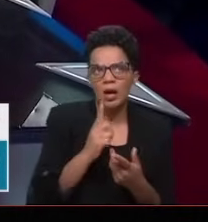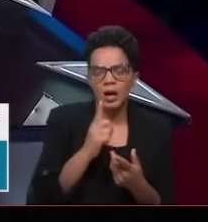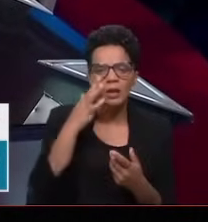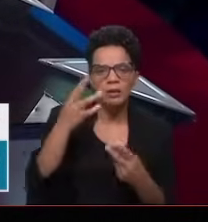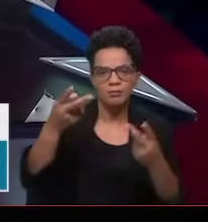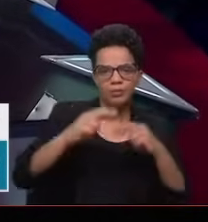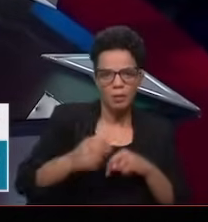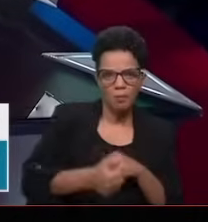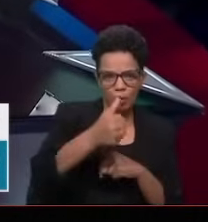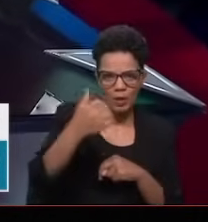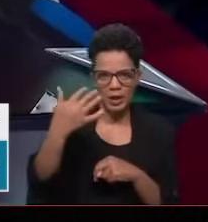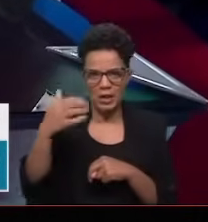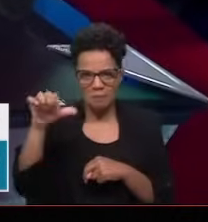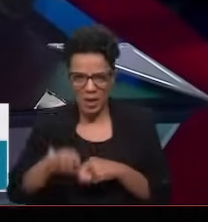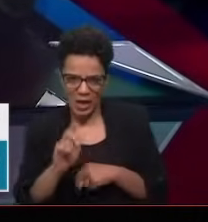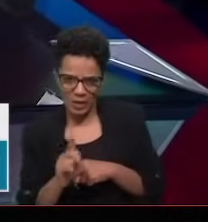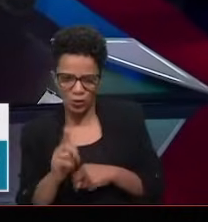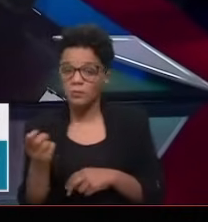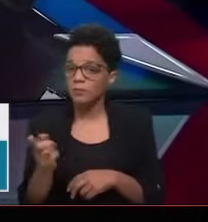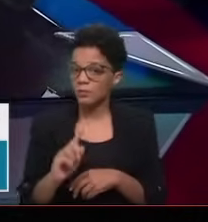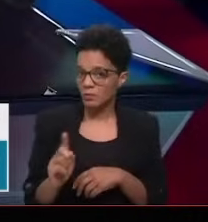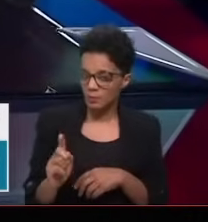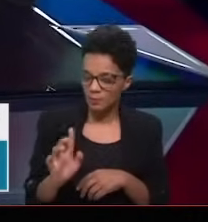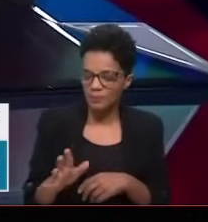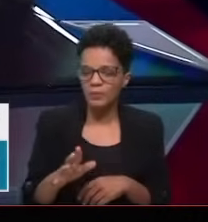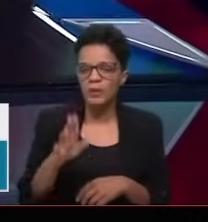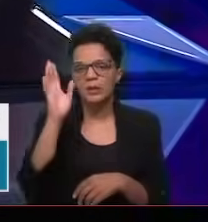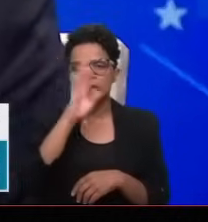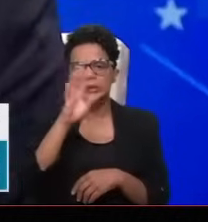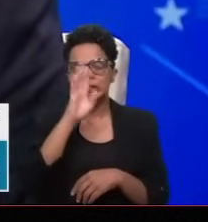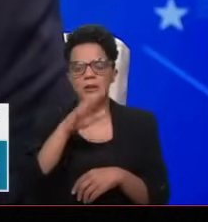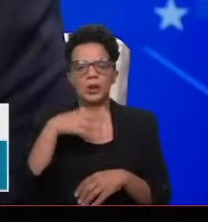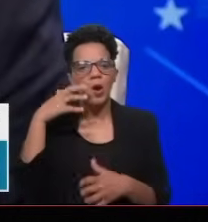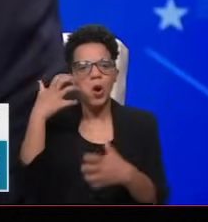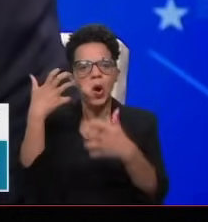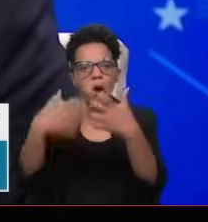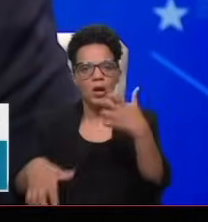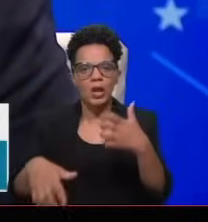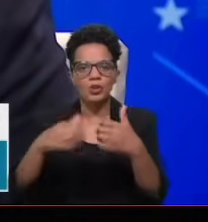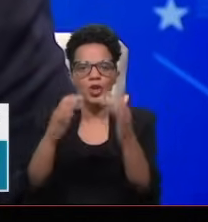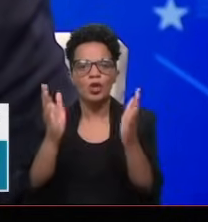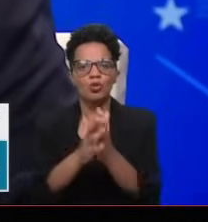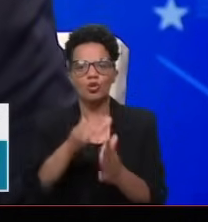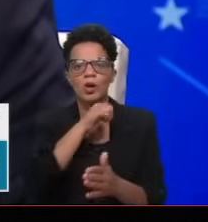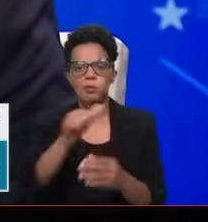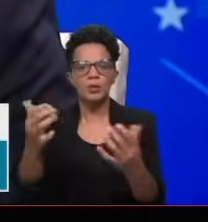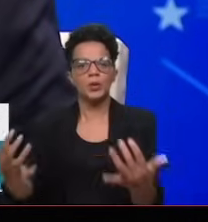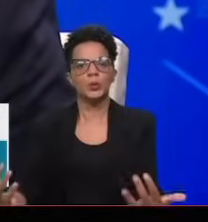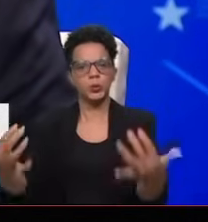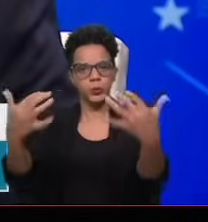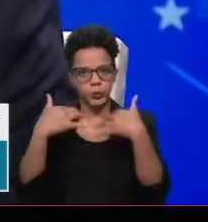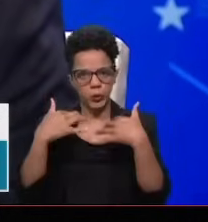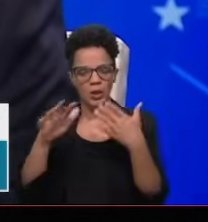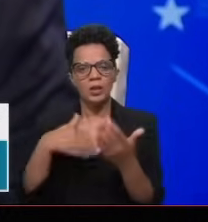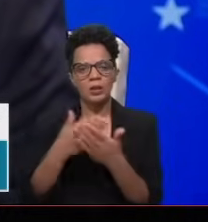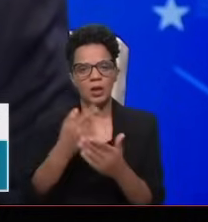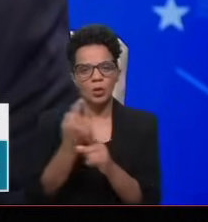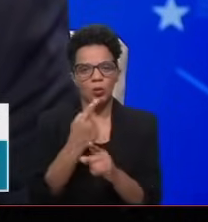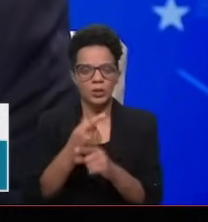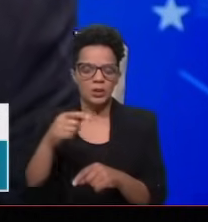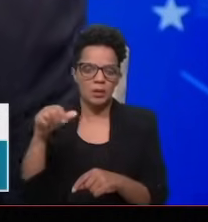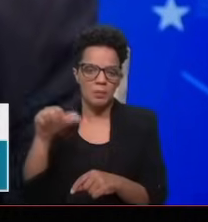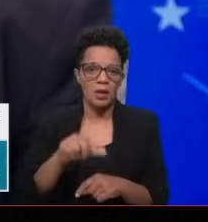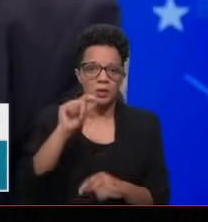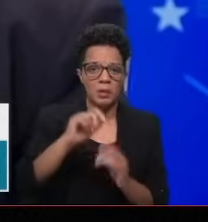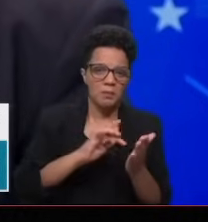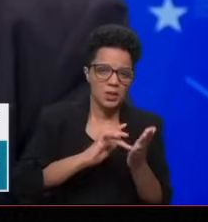origem que há não o que há é quando se abrem as portas de forma escancarada entram os os maus elementos como entraram brasileiros